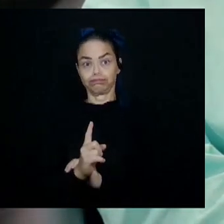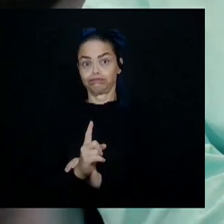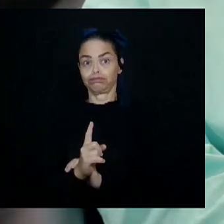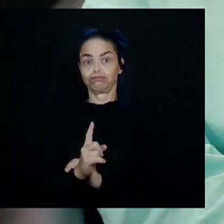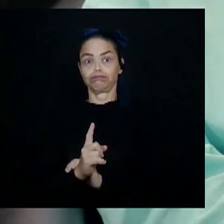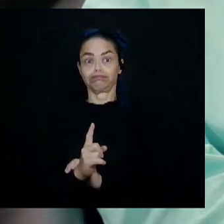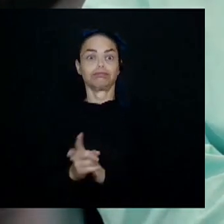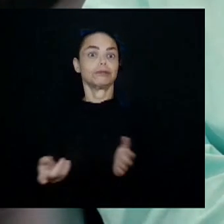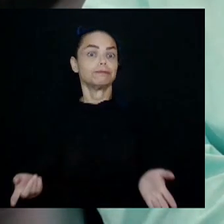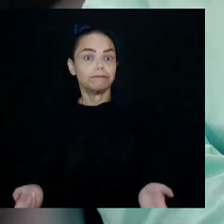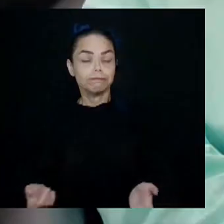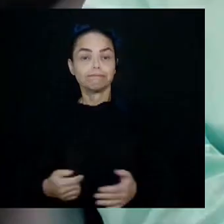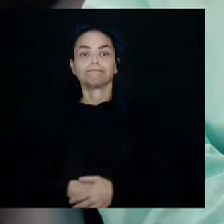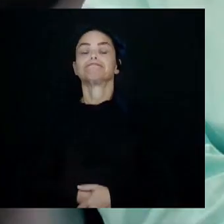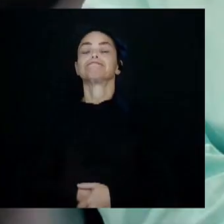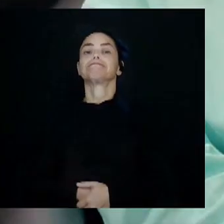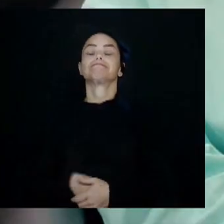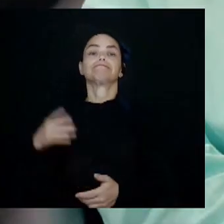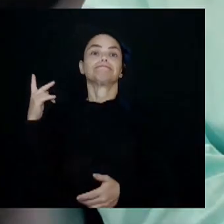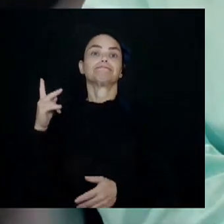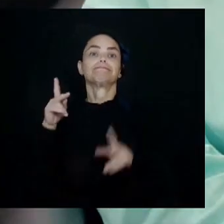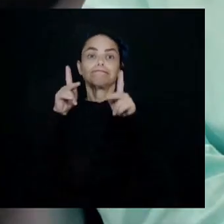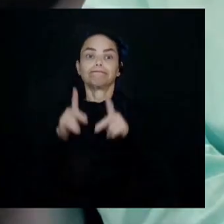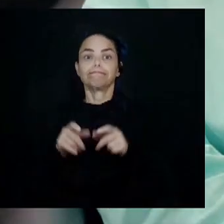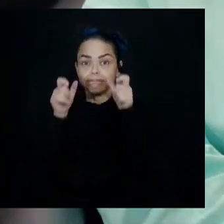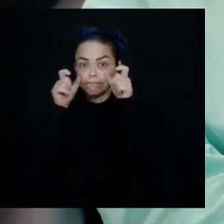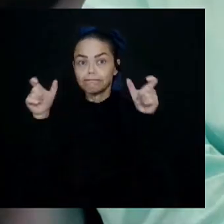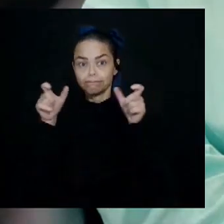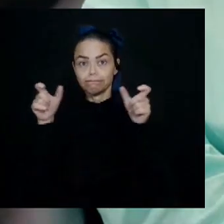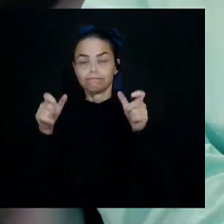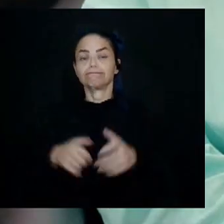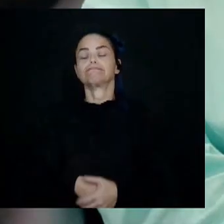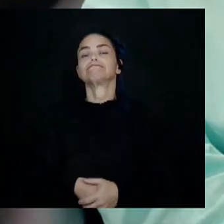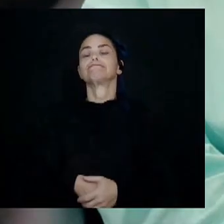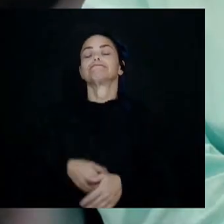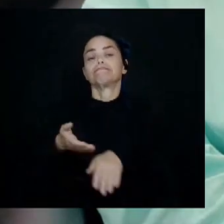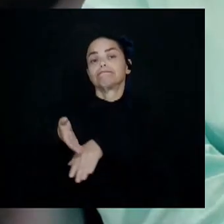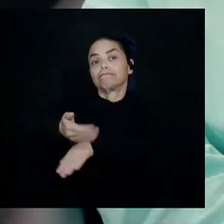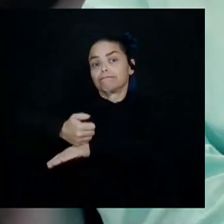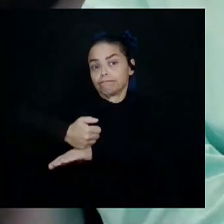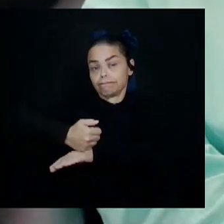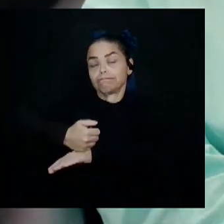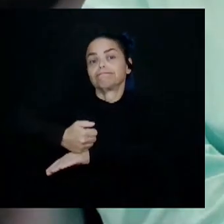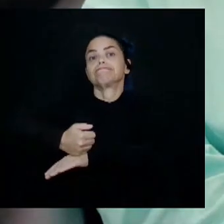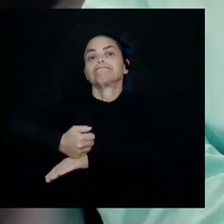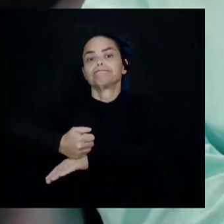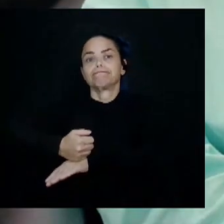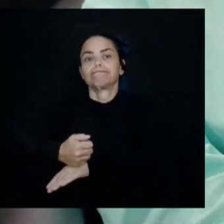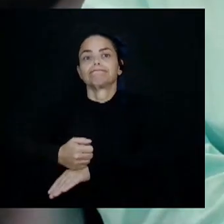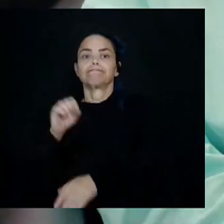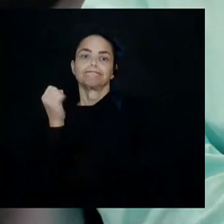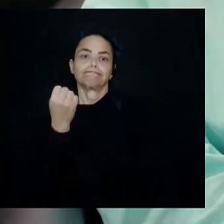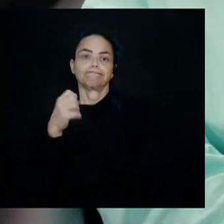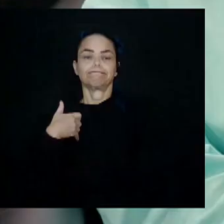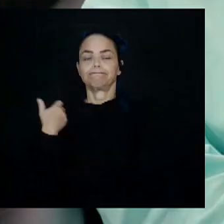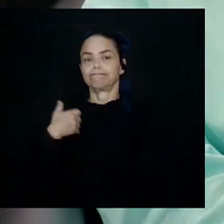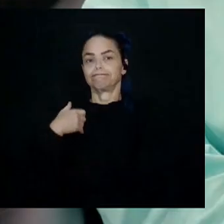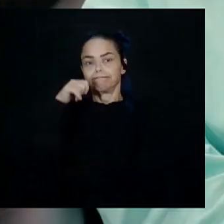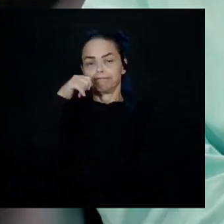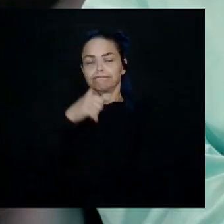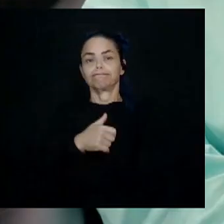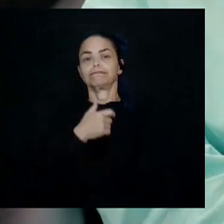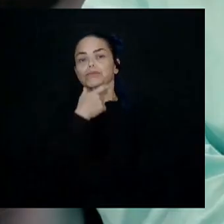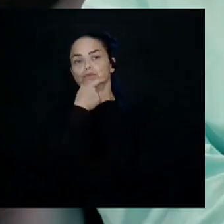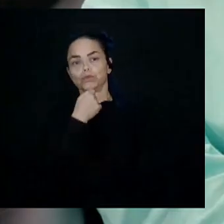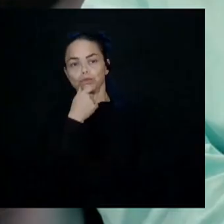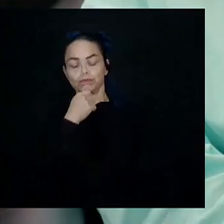a população, para ficar atento. Isso quando ocorre antes, muito precocemente aos 8 anos na menina e no menino